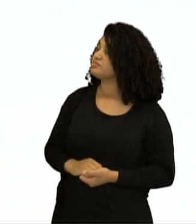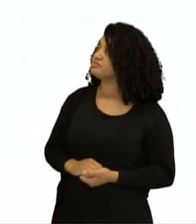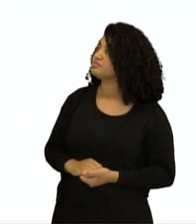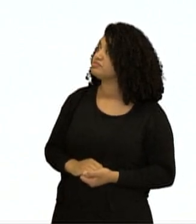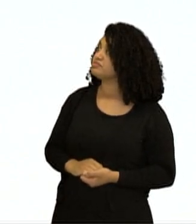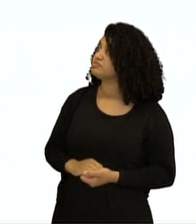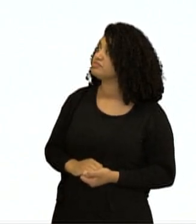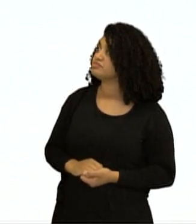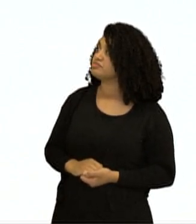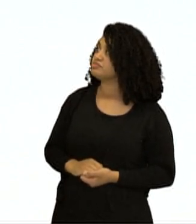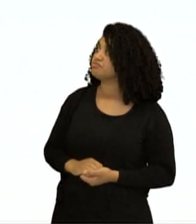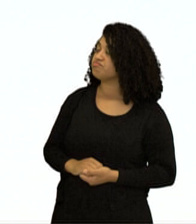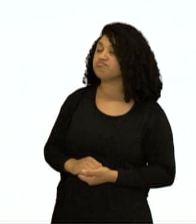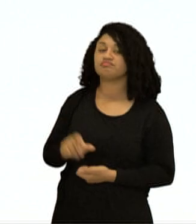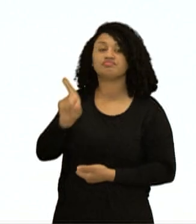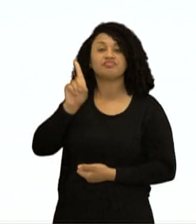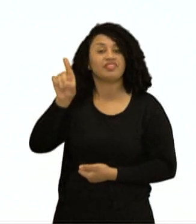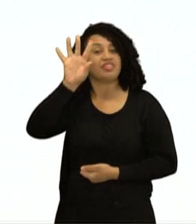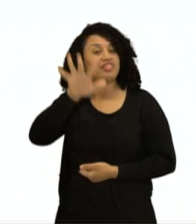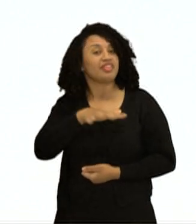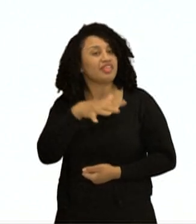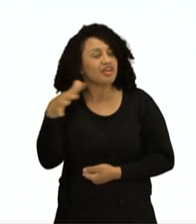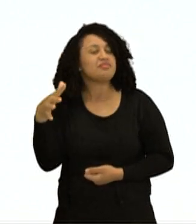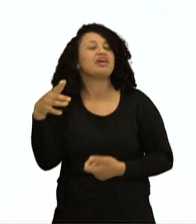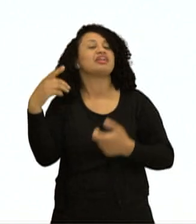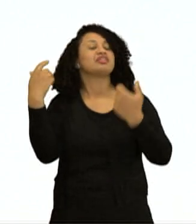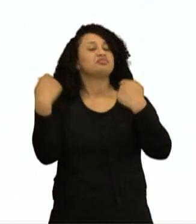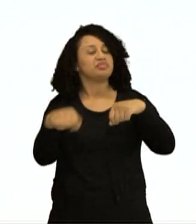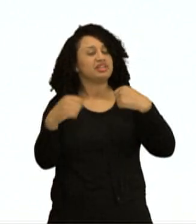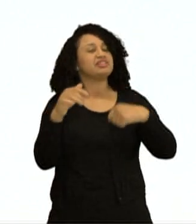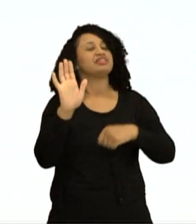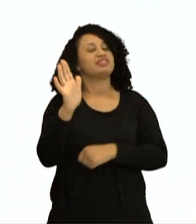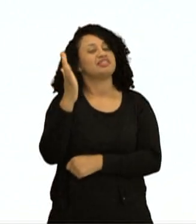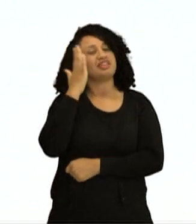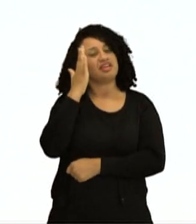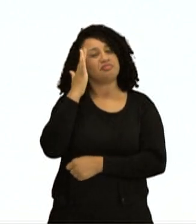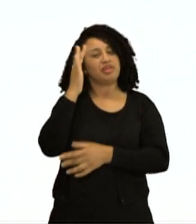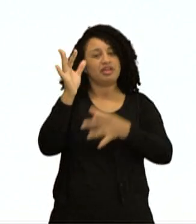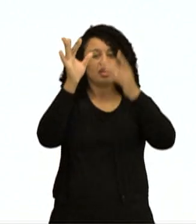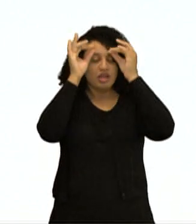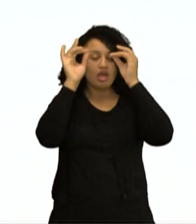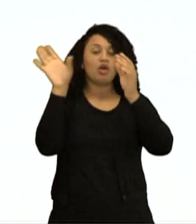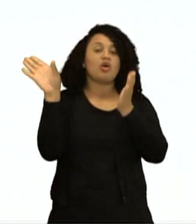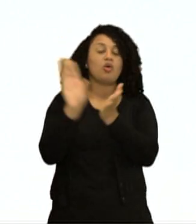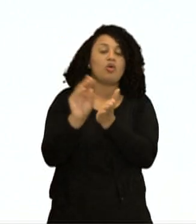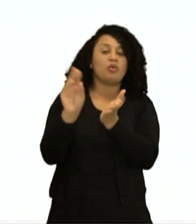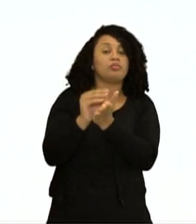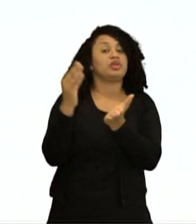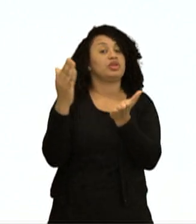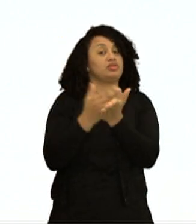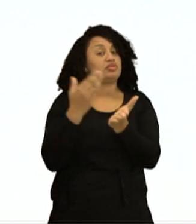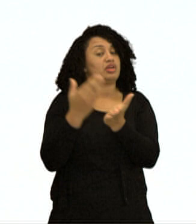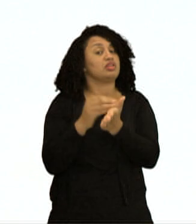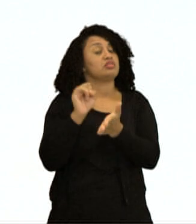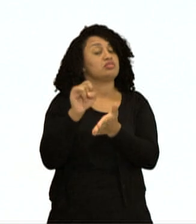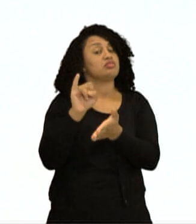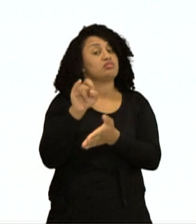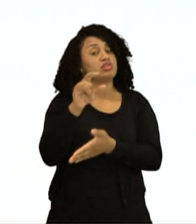them. Essa tabelinha tem que estar já na sua mente. Copia no caderno se você achar